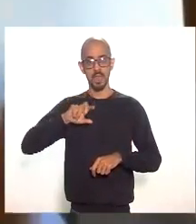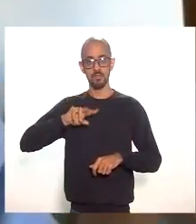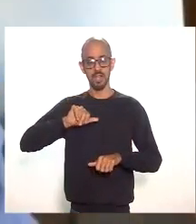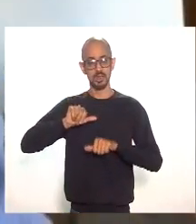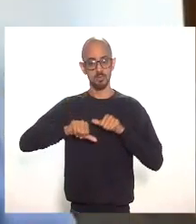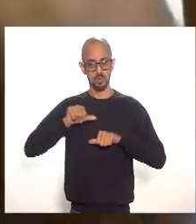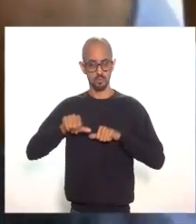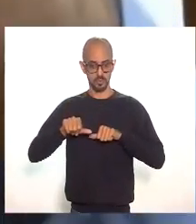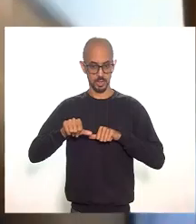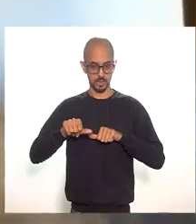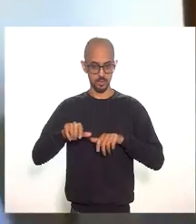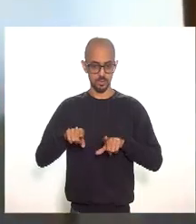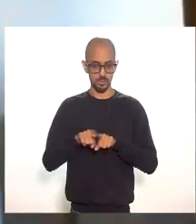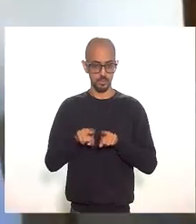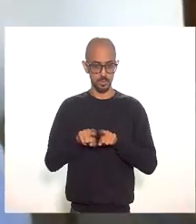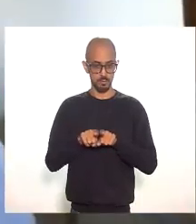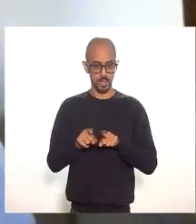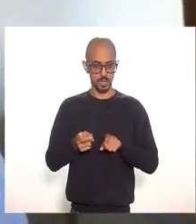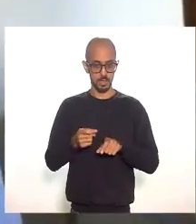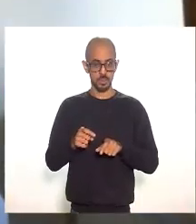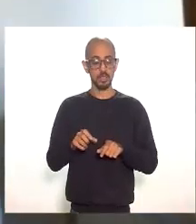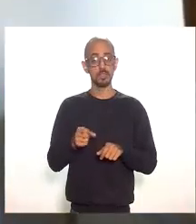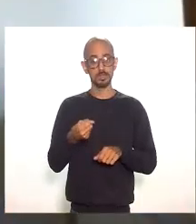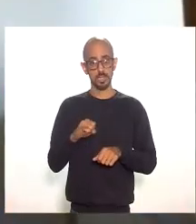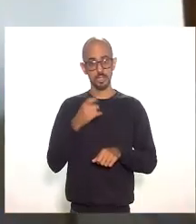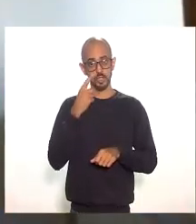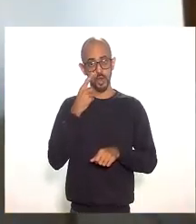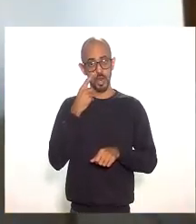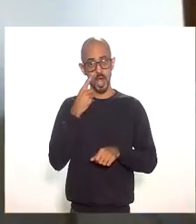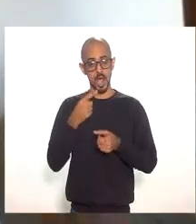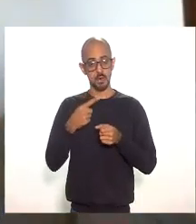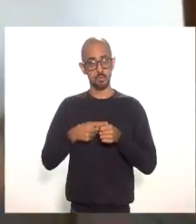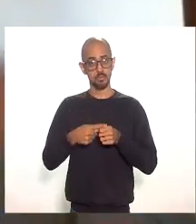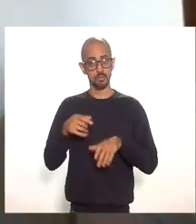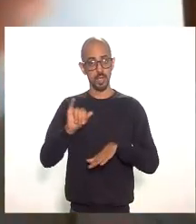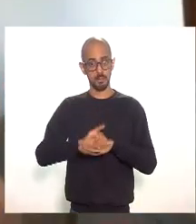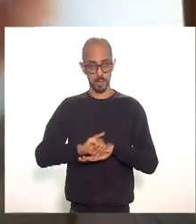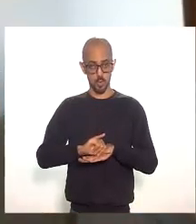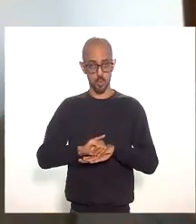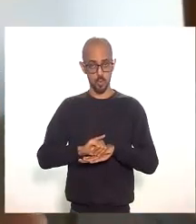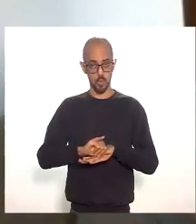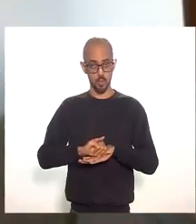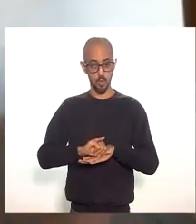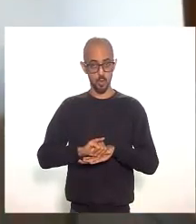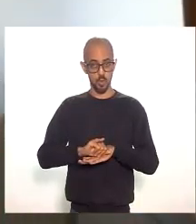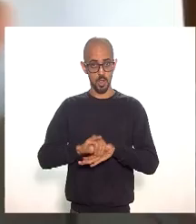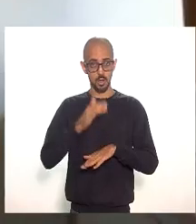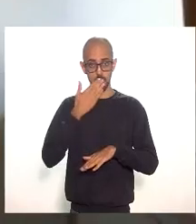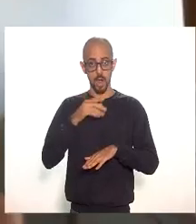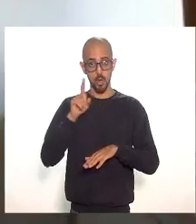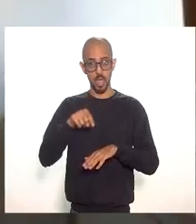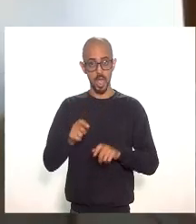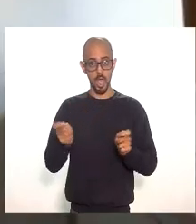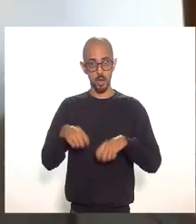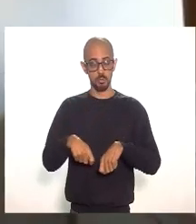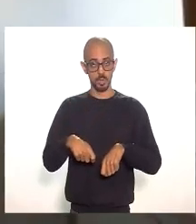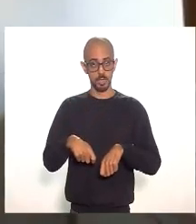modificada. E vindo para o município da capital, quem compete decidir no município da